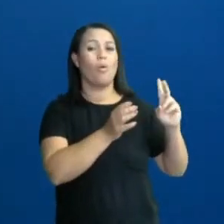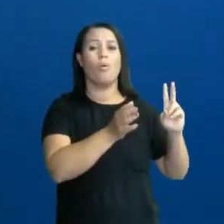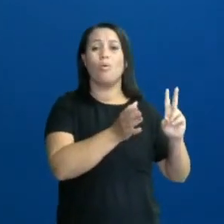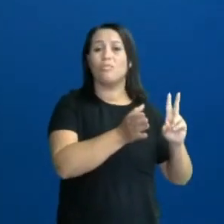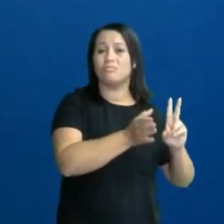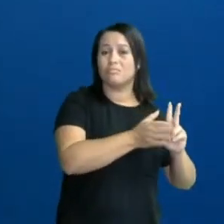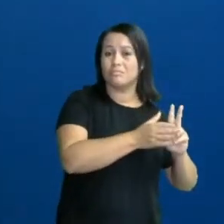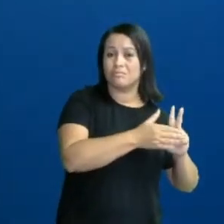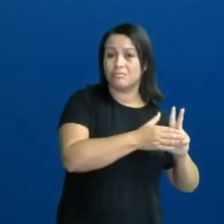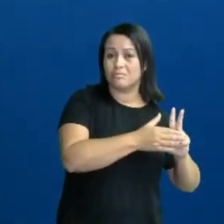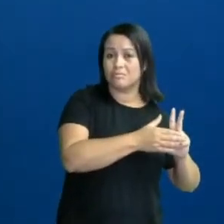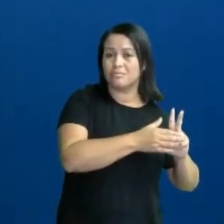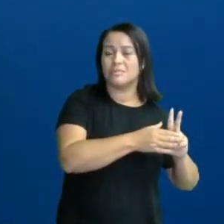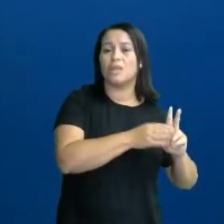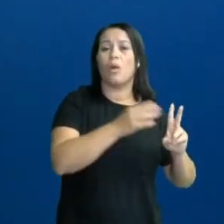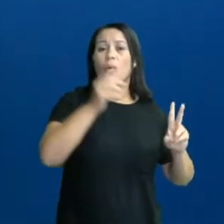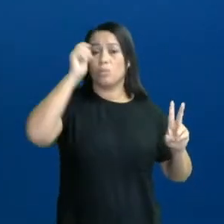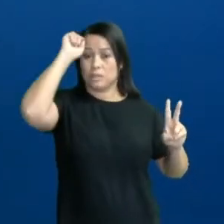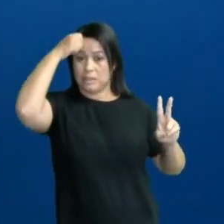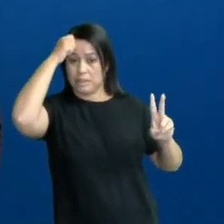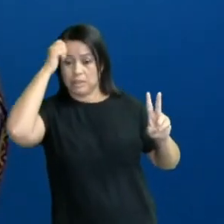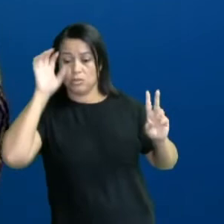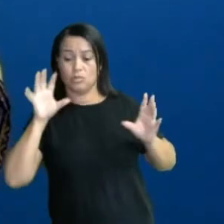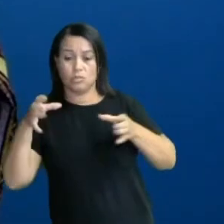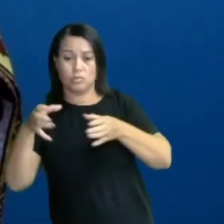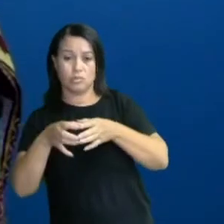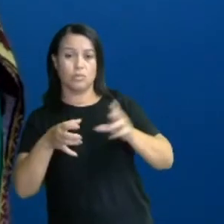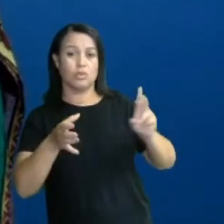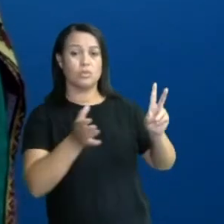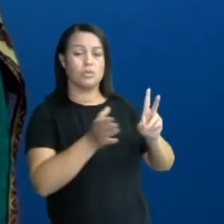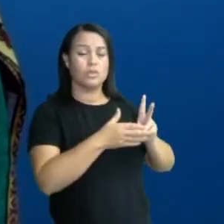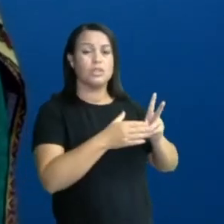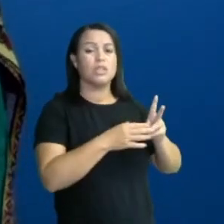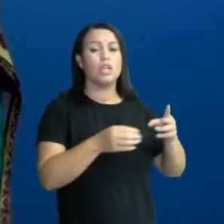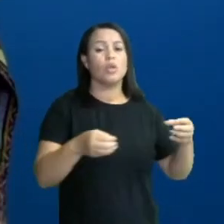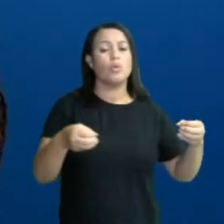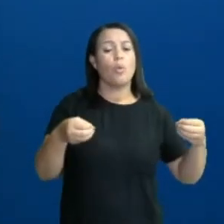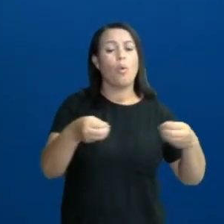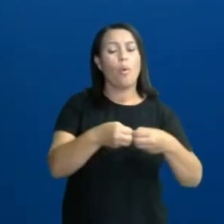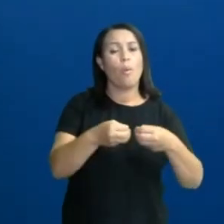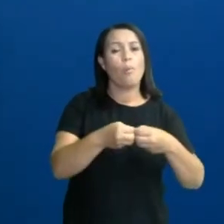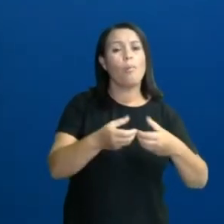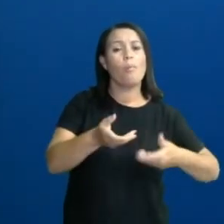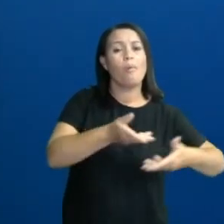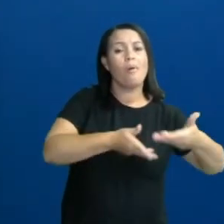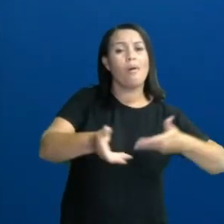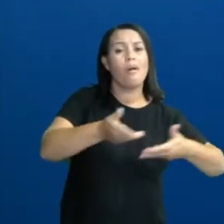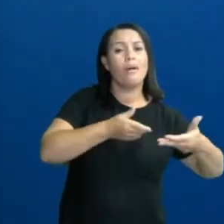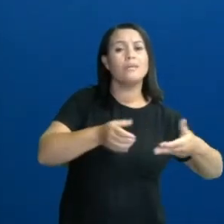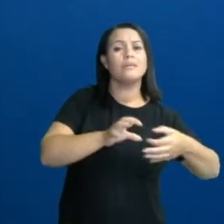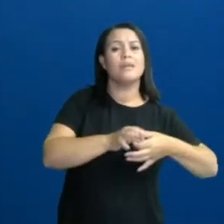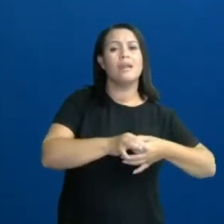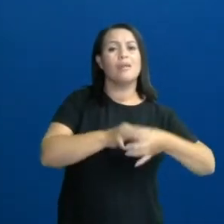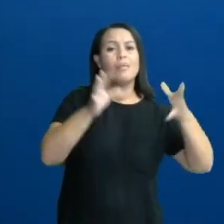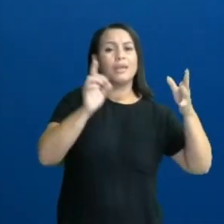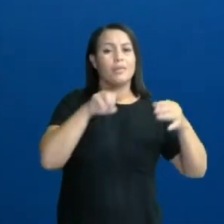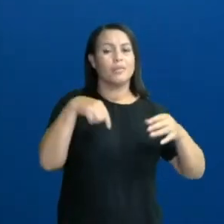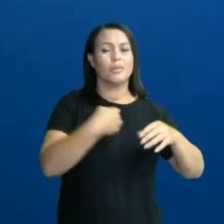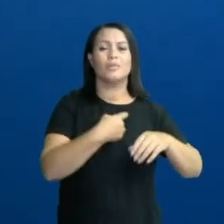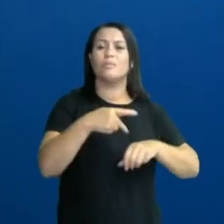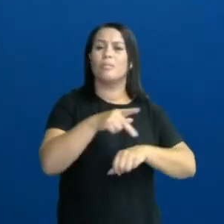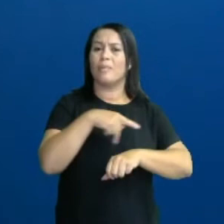dos povos originários. E eles formaram os quilombos que resistiram à escravidão e trouxeram a liberdade para o nosso país. A